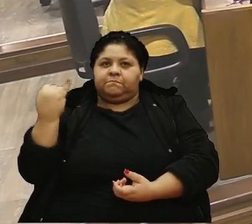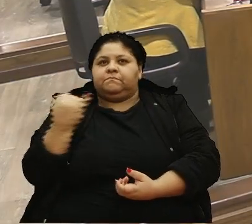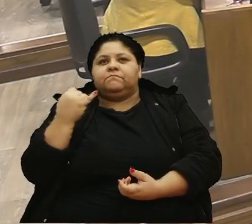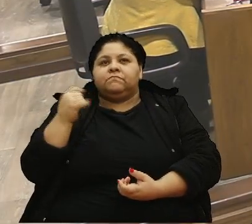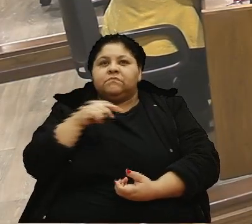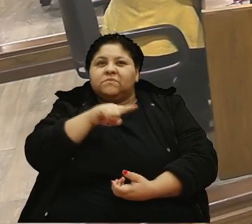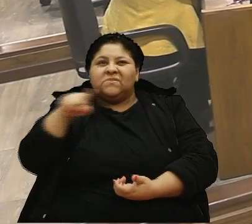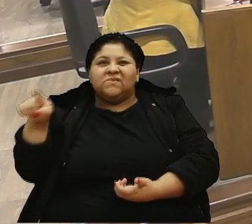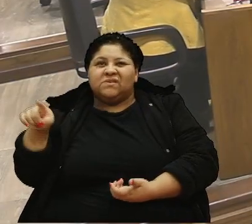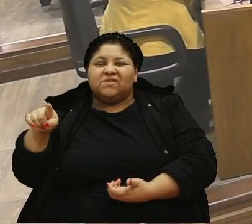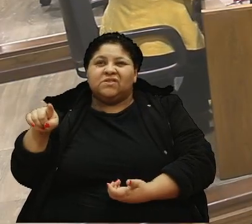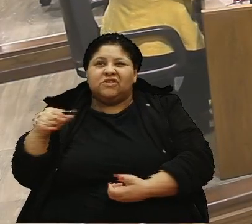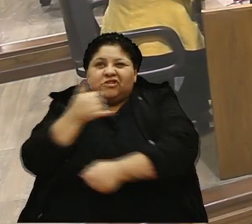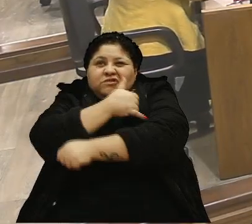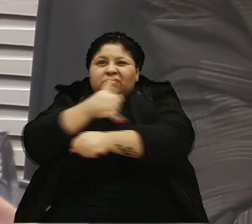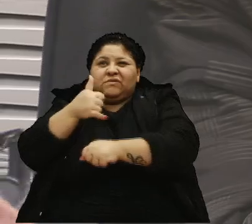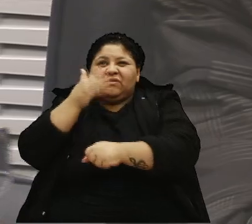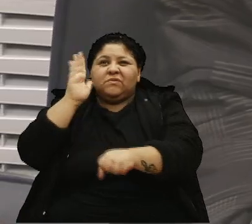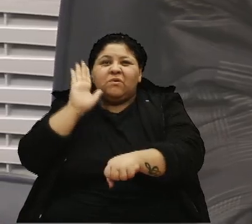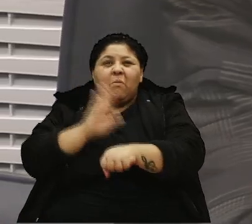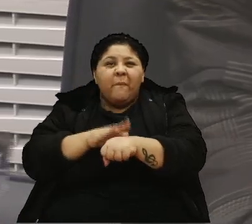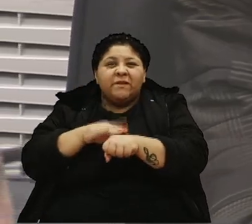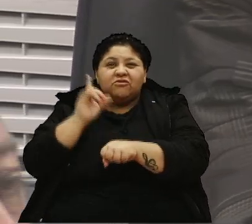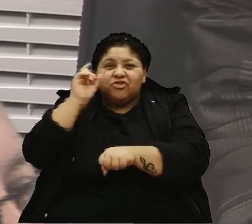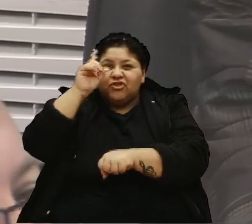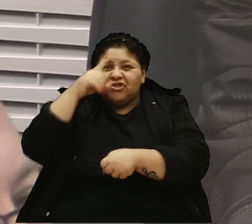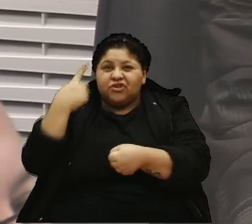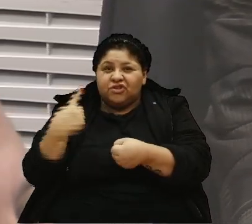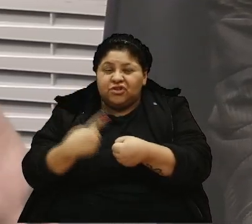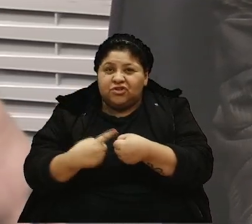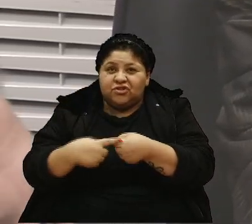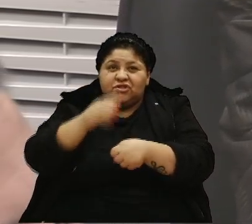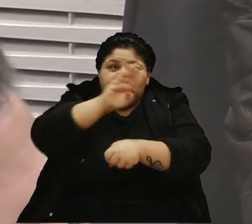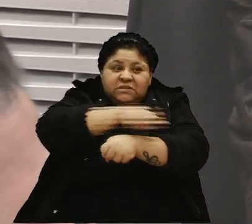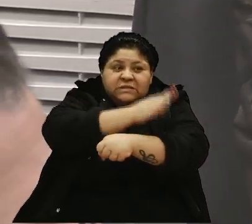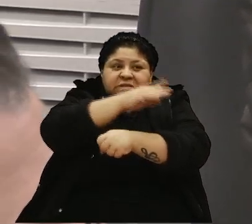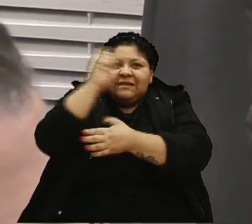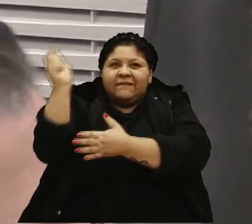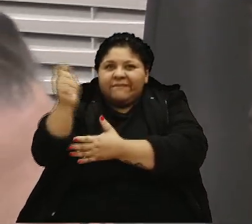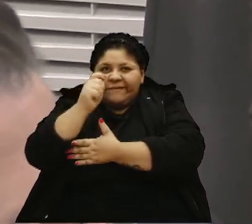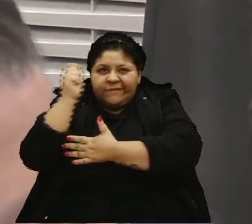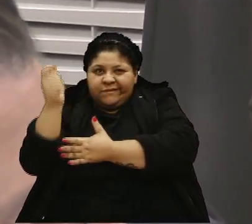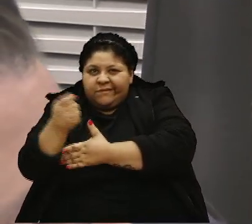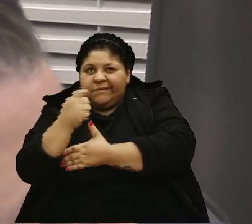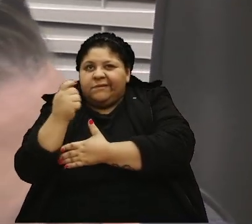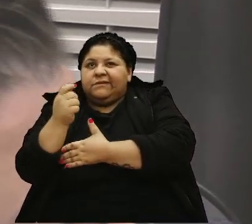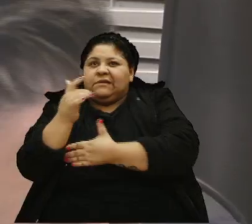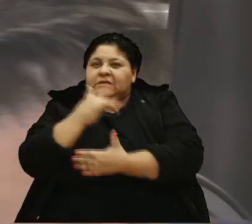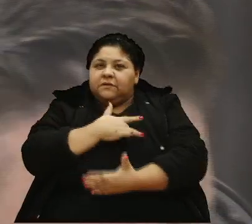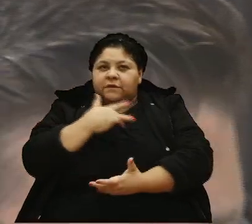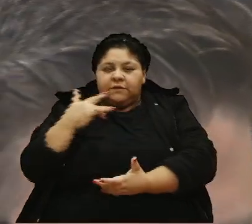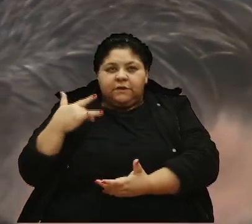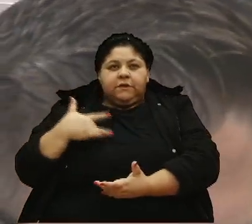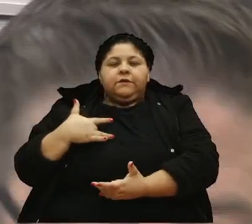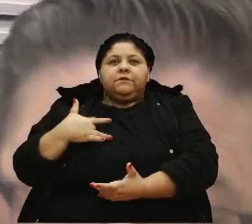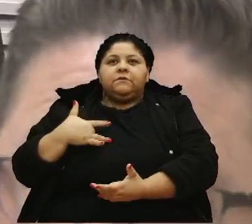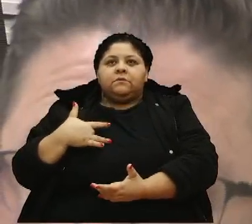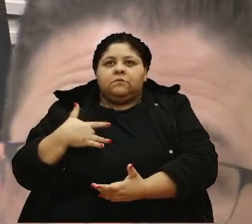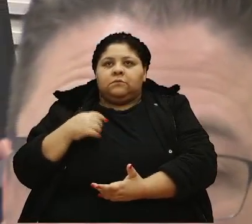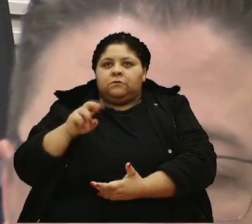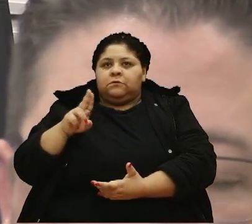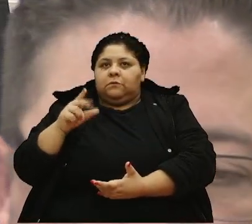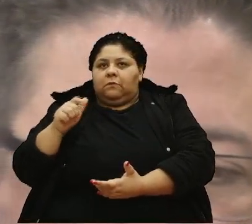estamos passando por um momento caótico na nossa cidade, em matéria de Serra Gaúcha. Essa questão da saúde, as